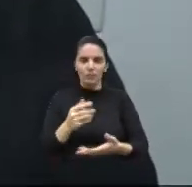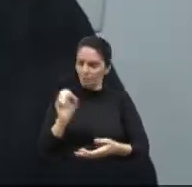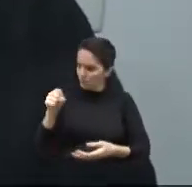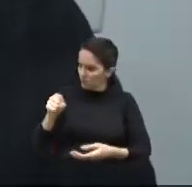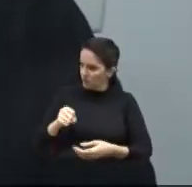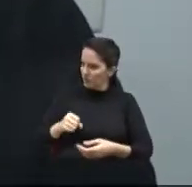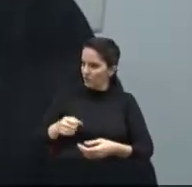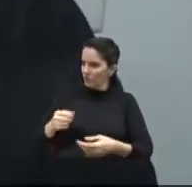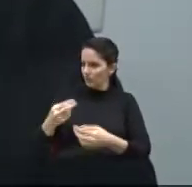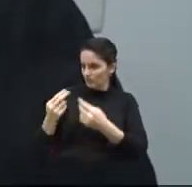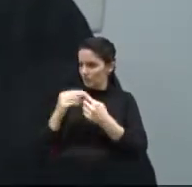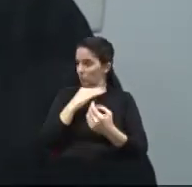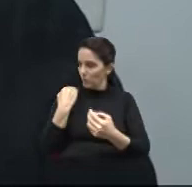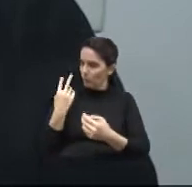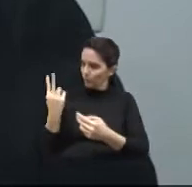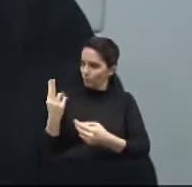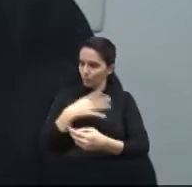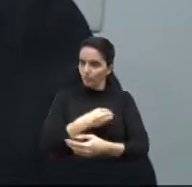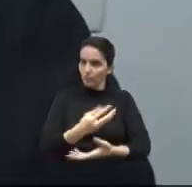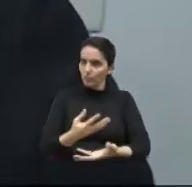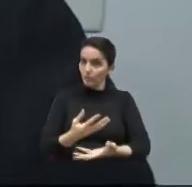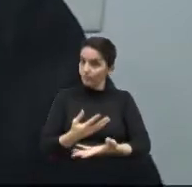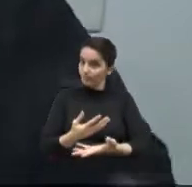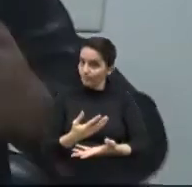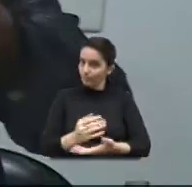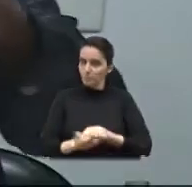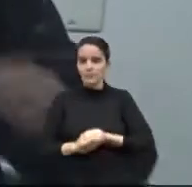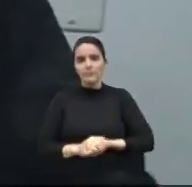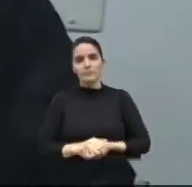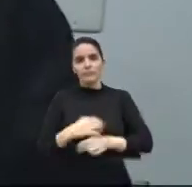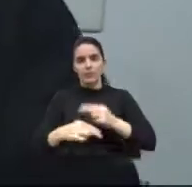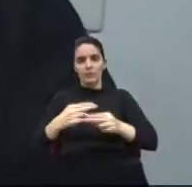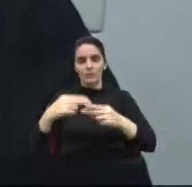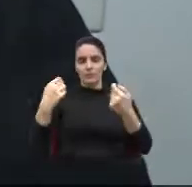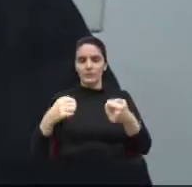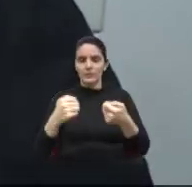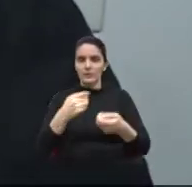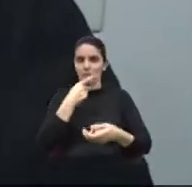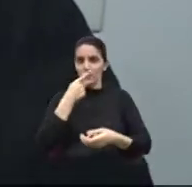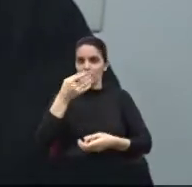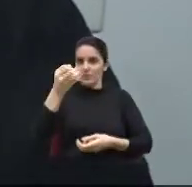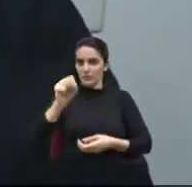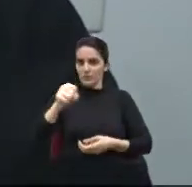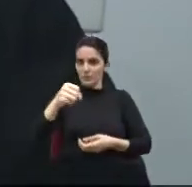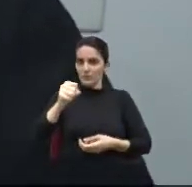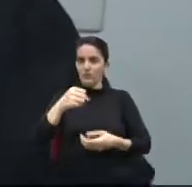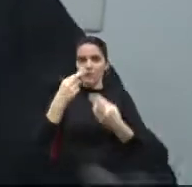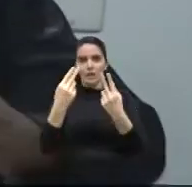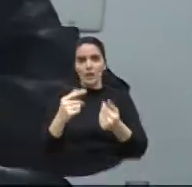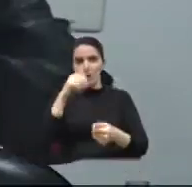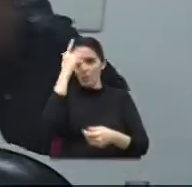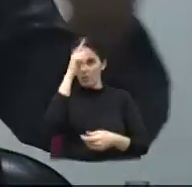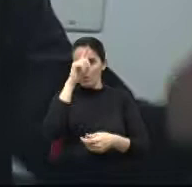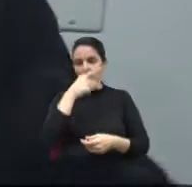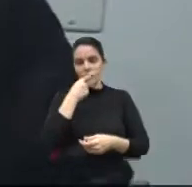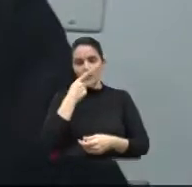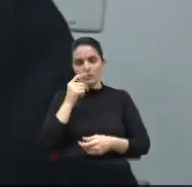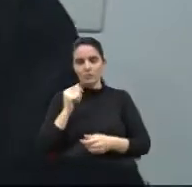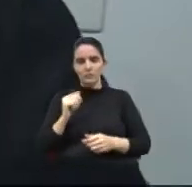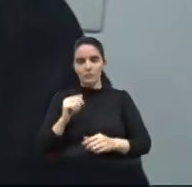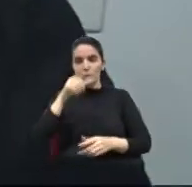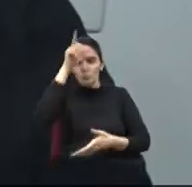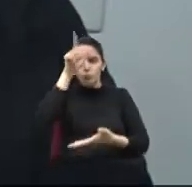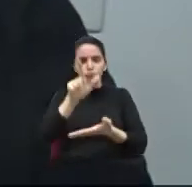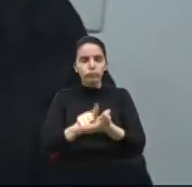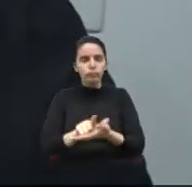delicado. Então, é um assunto que tem que ser falado mesmo, como o Lemão da Jeová Rafá falou, reunir lideranças